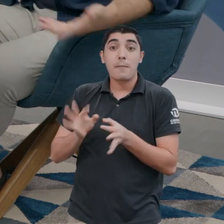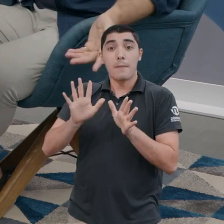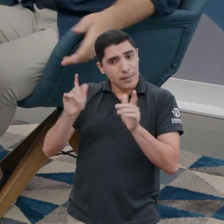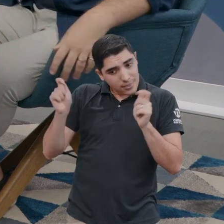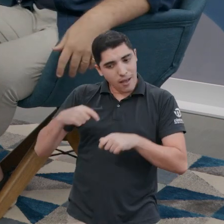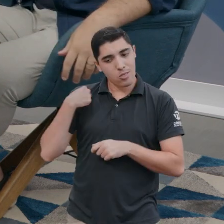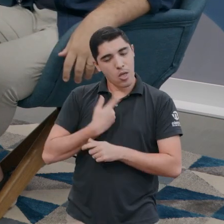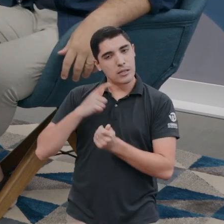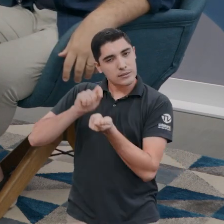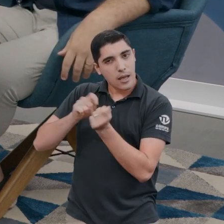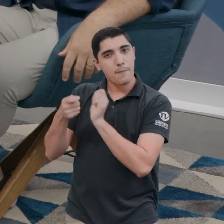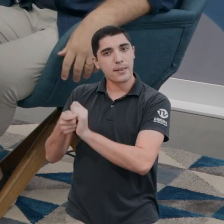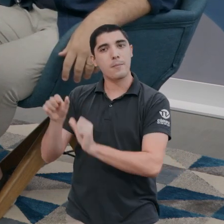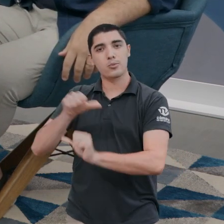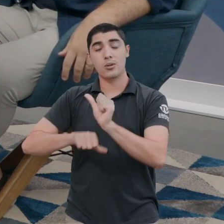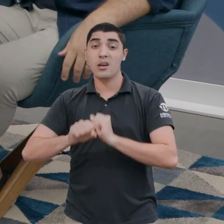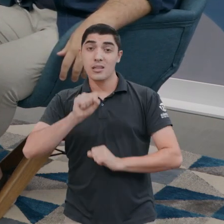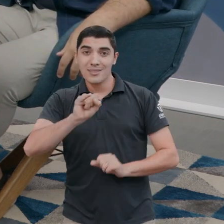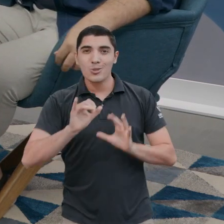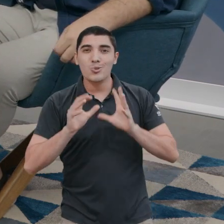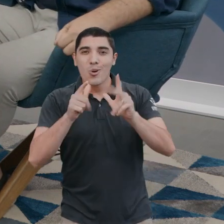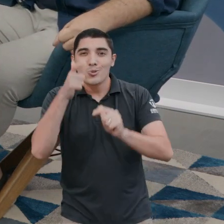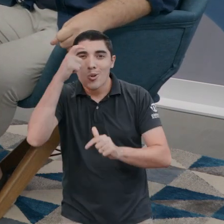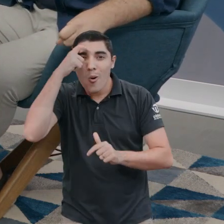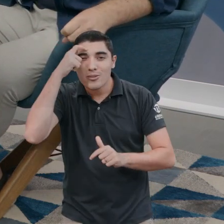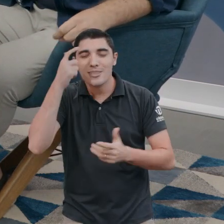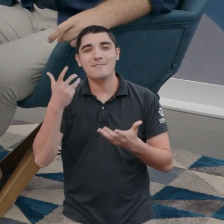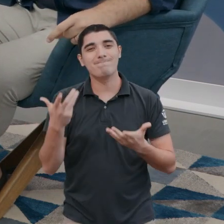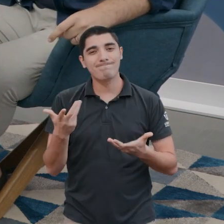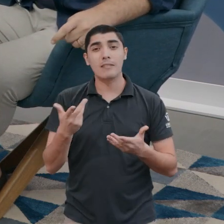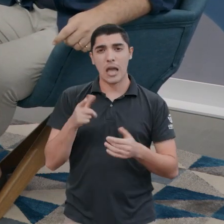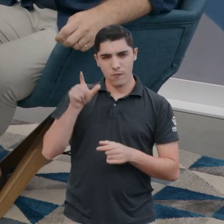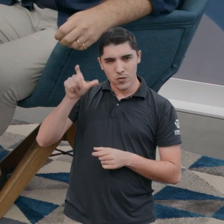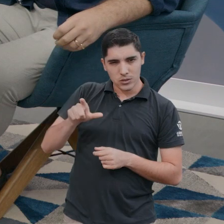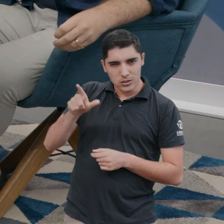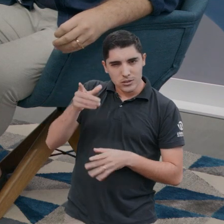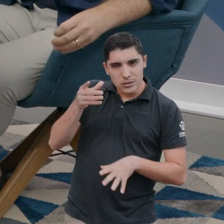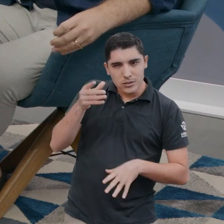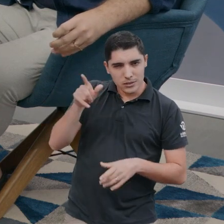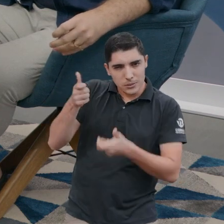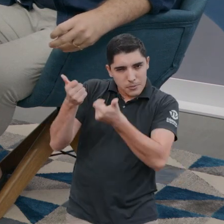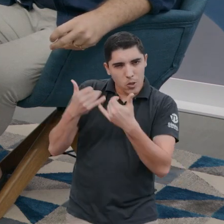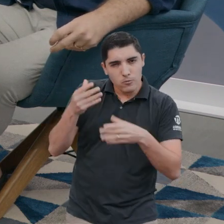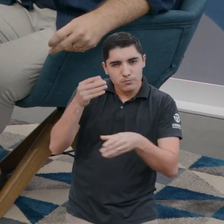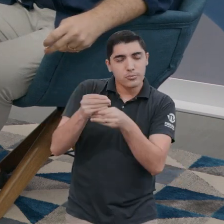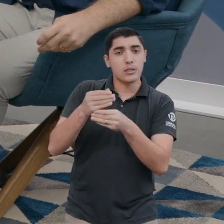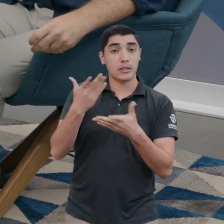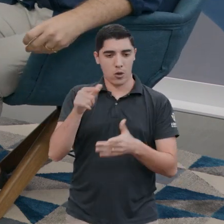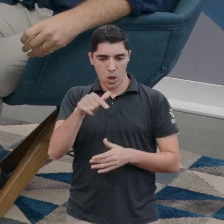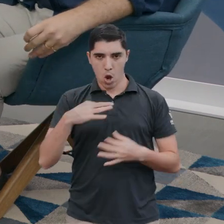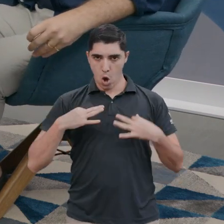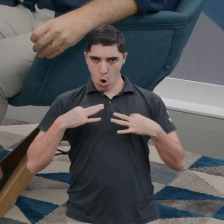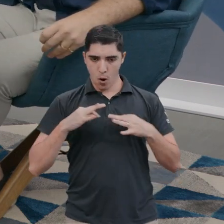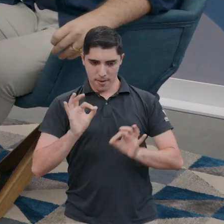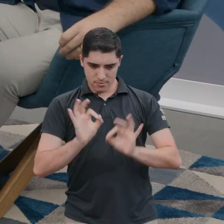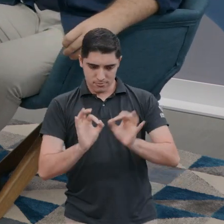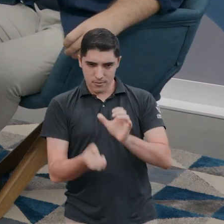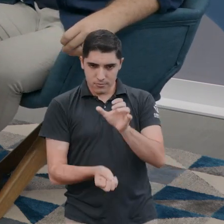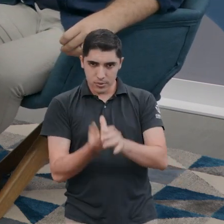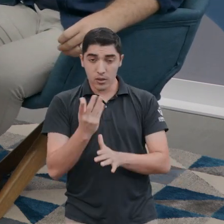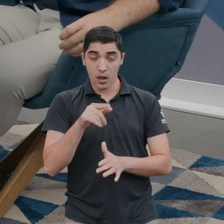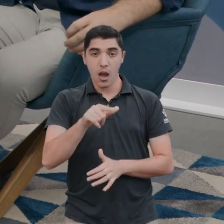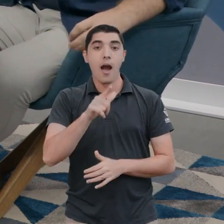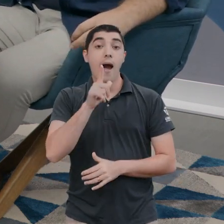se adaptar. Se todo mundo tivesse a consciência, né? Pegando Exato. um pouquinho do gancho que você falou, a fabricação de roupas, ela polui